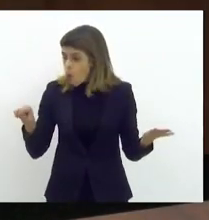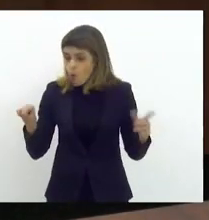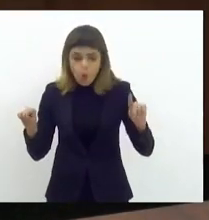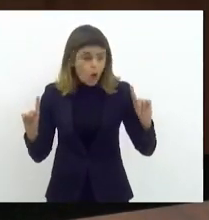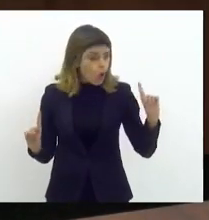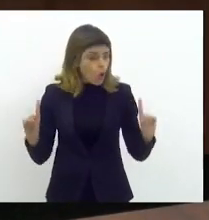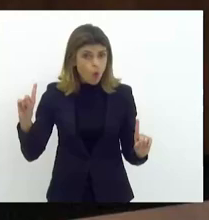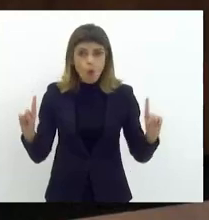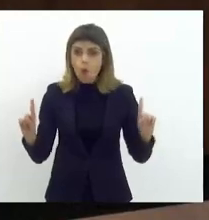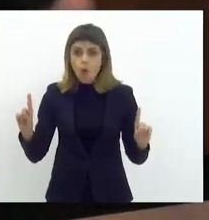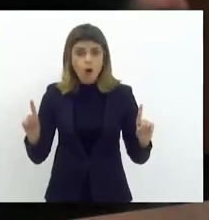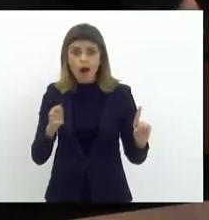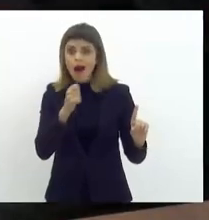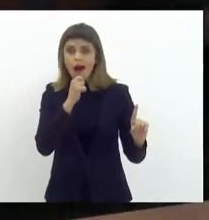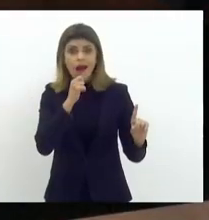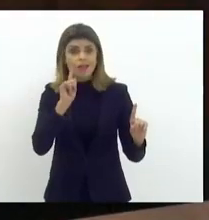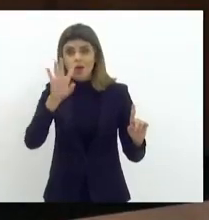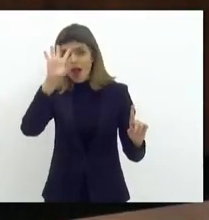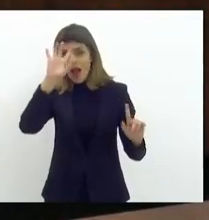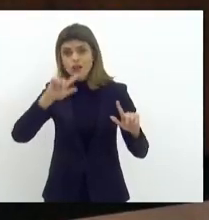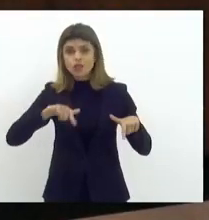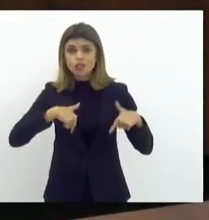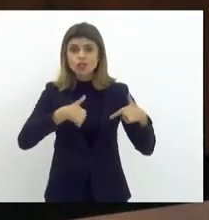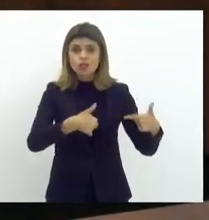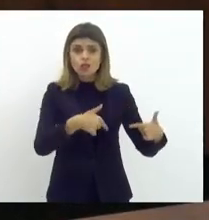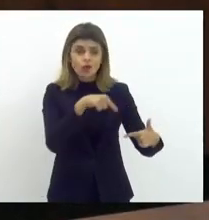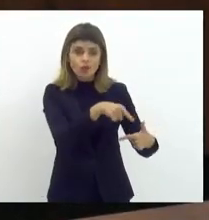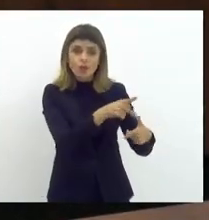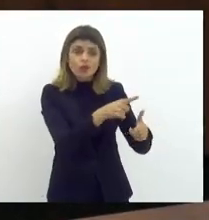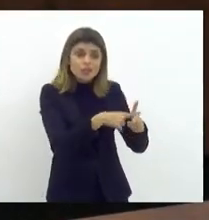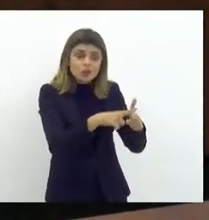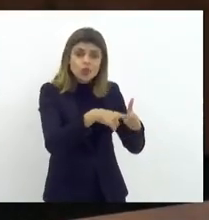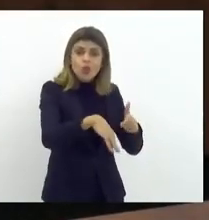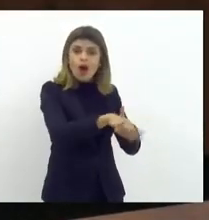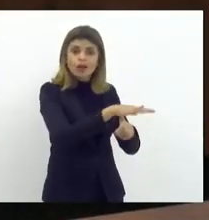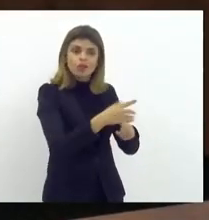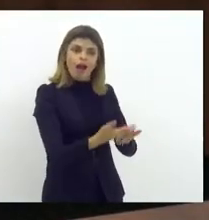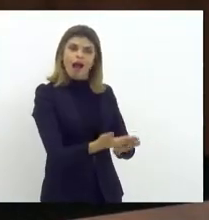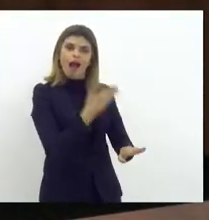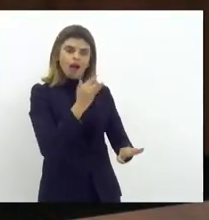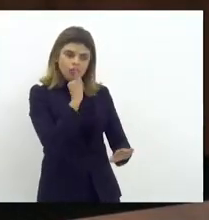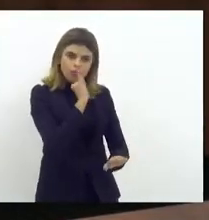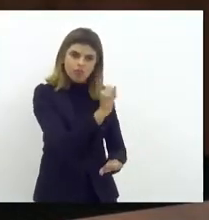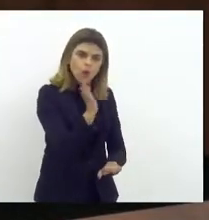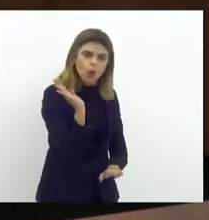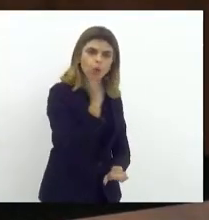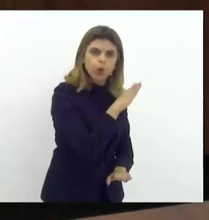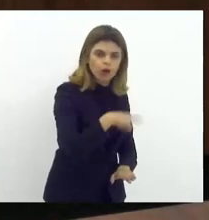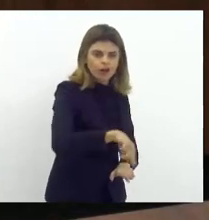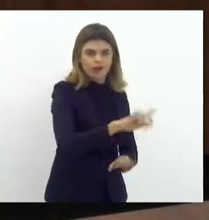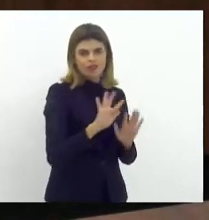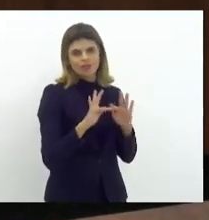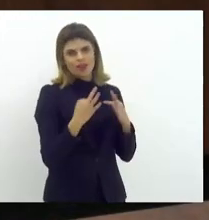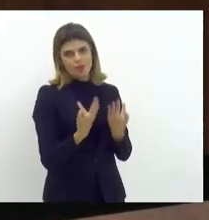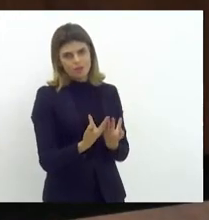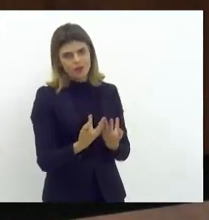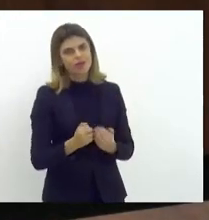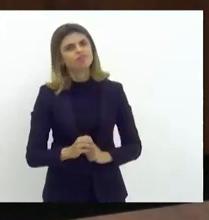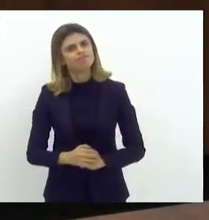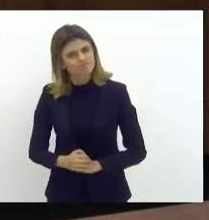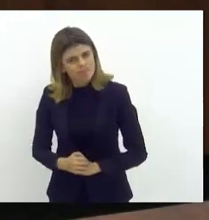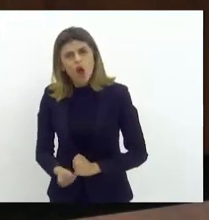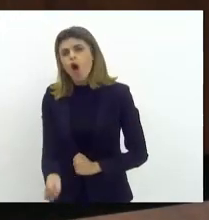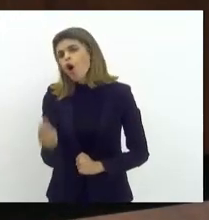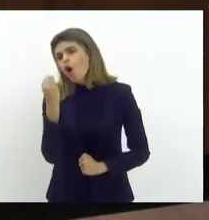não adquirida para que se mantivesse a o mínimo existencial dessas famílias e veja como é bela